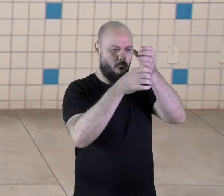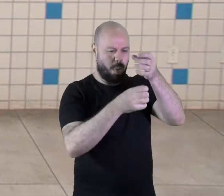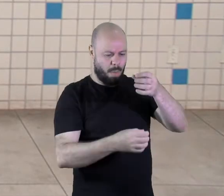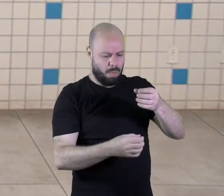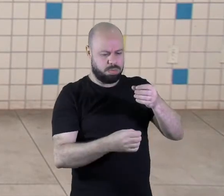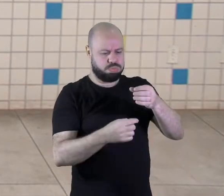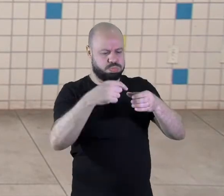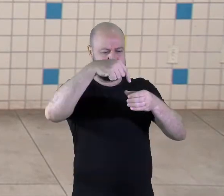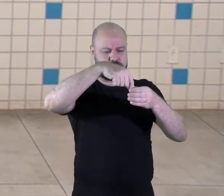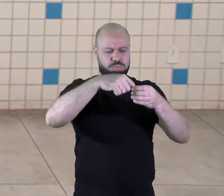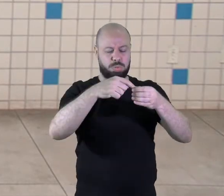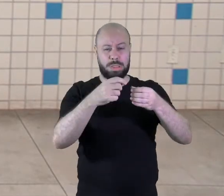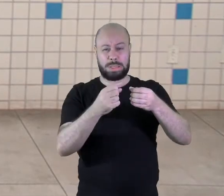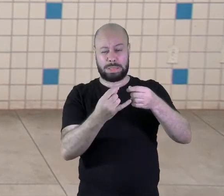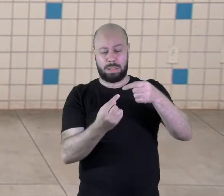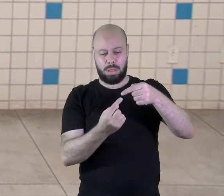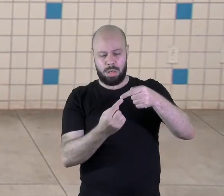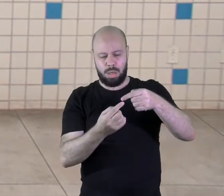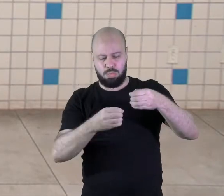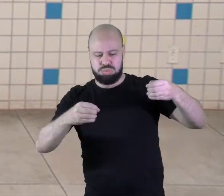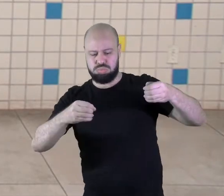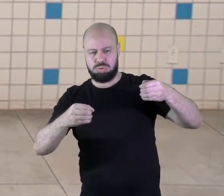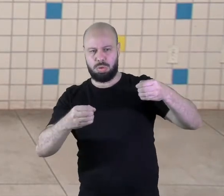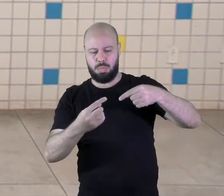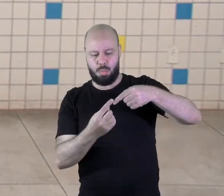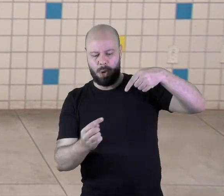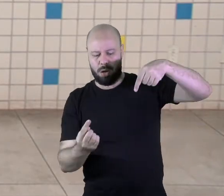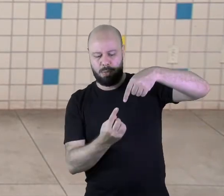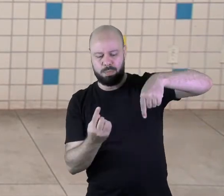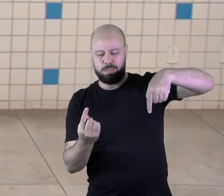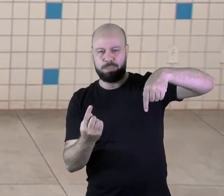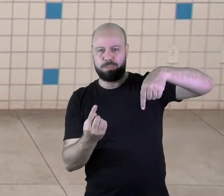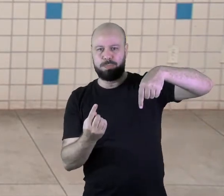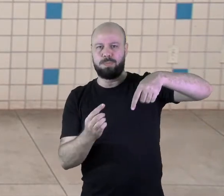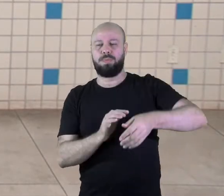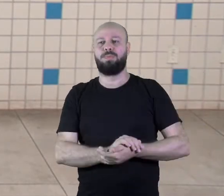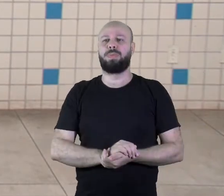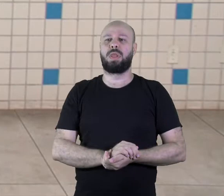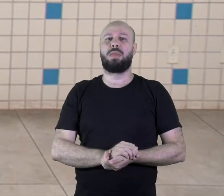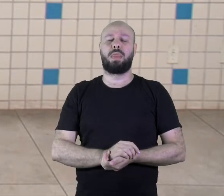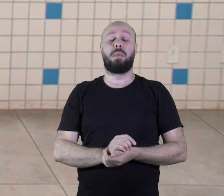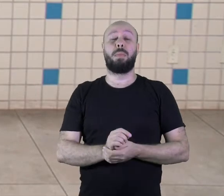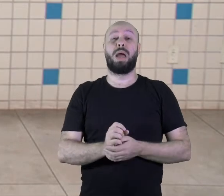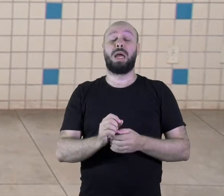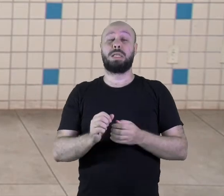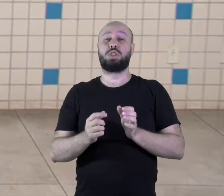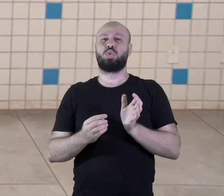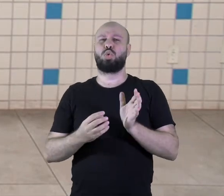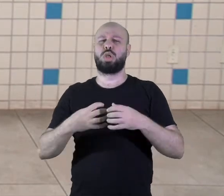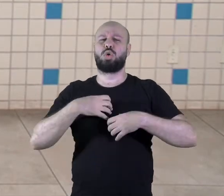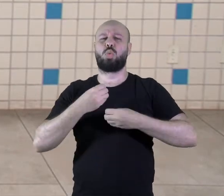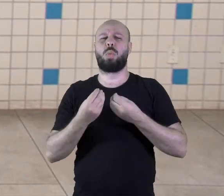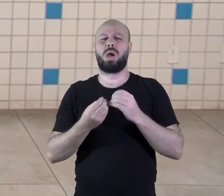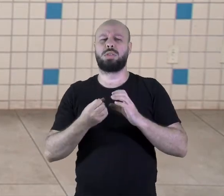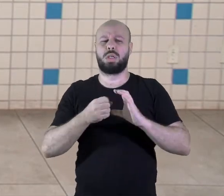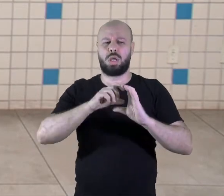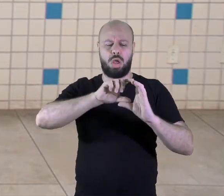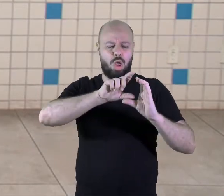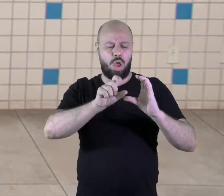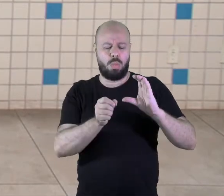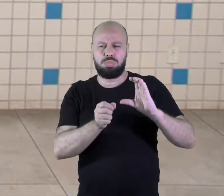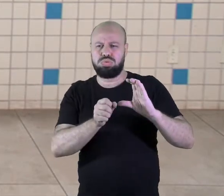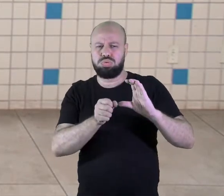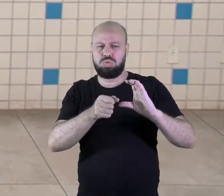periférico é composto pelos nervos que originam dos encéfalos, nos encéfalos e na medula espinhal.